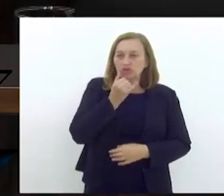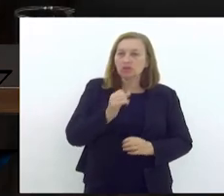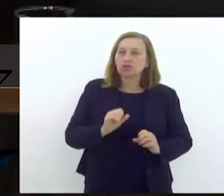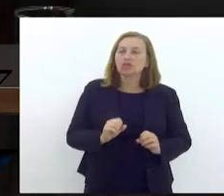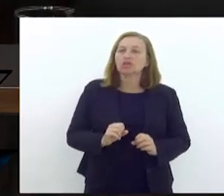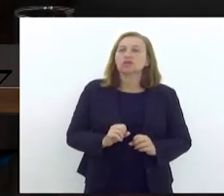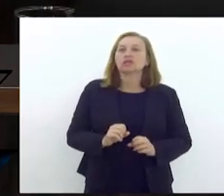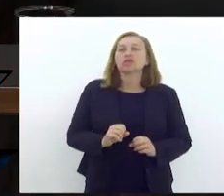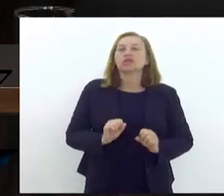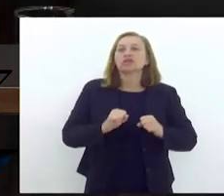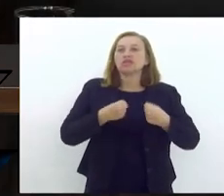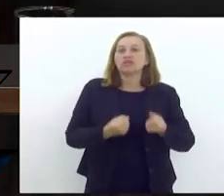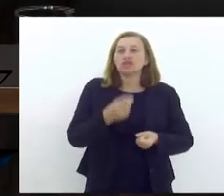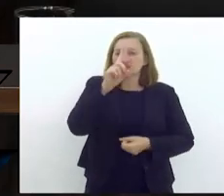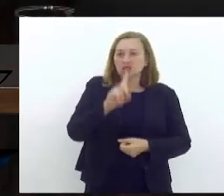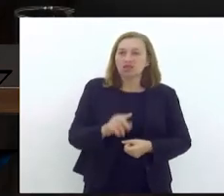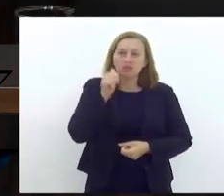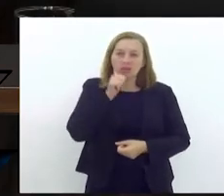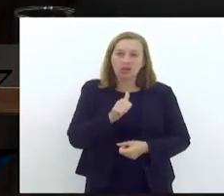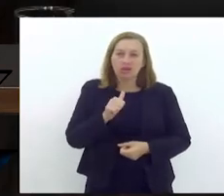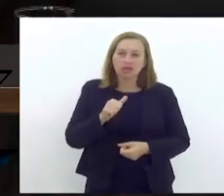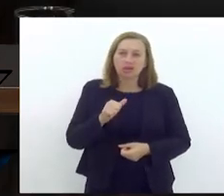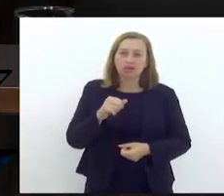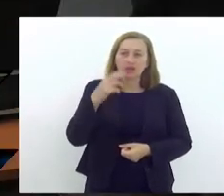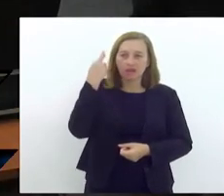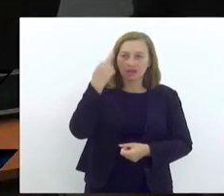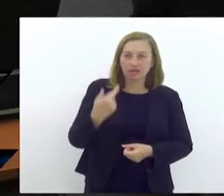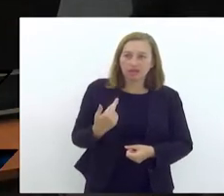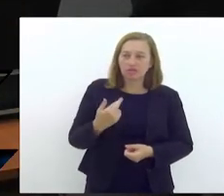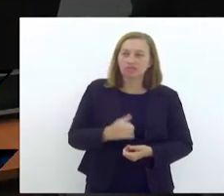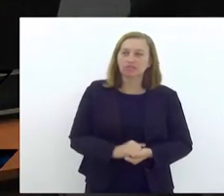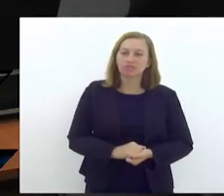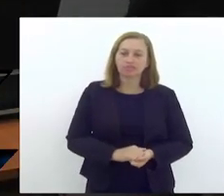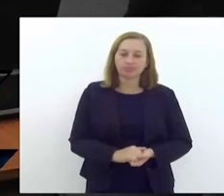direito das mulheres deputada Renata Souza